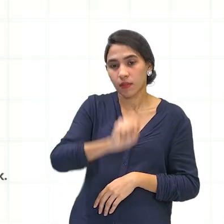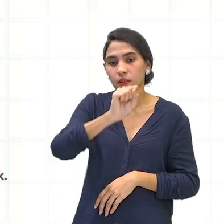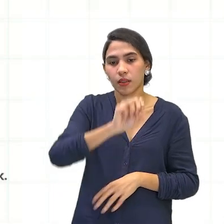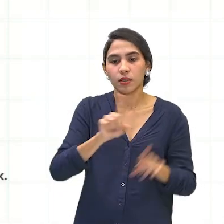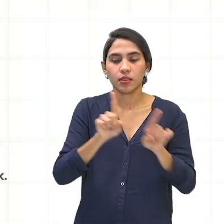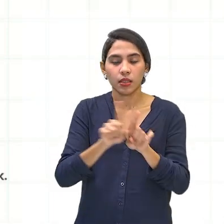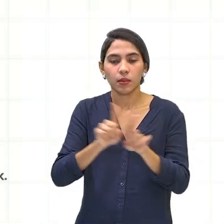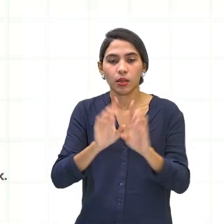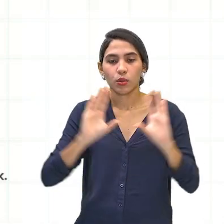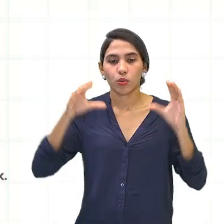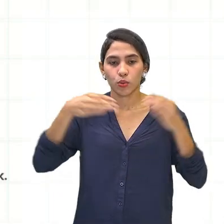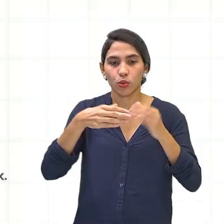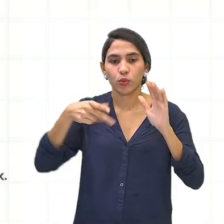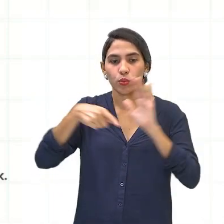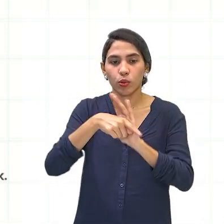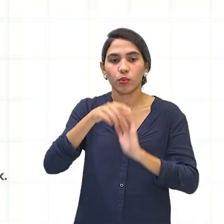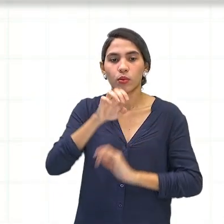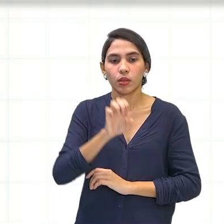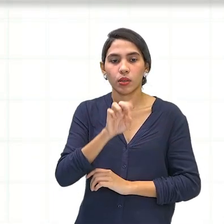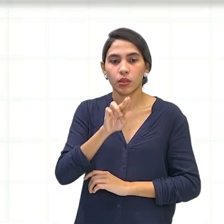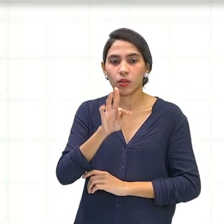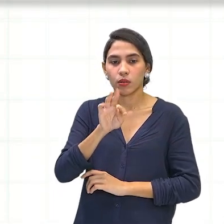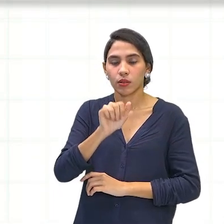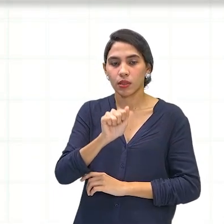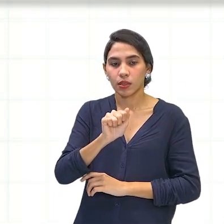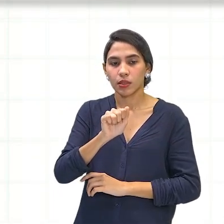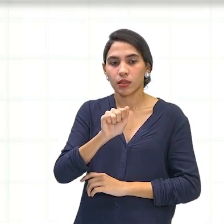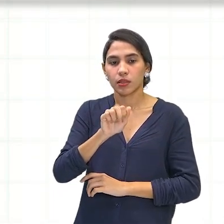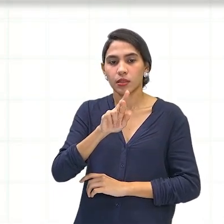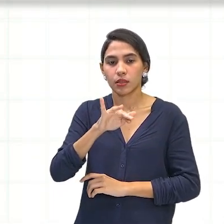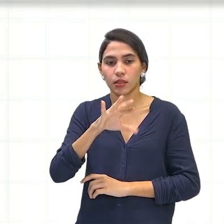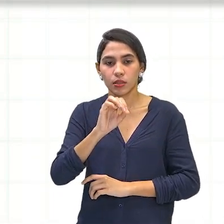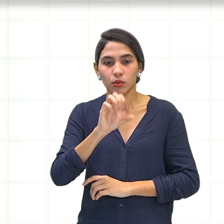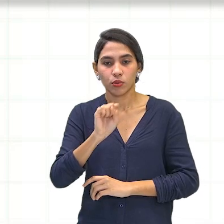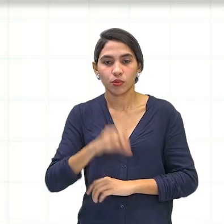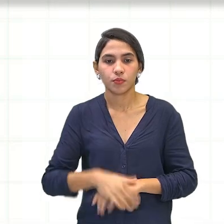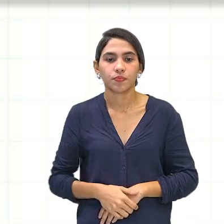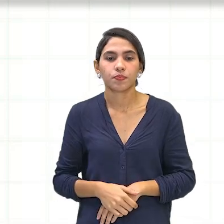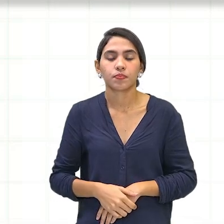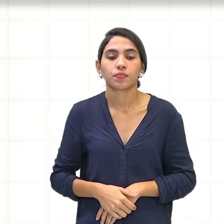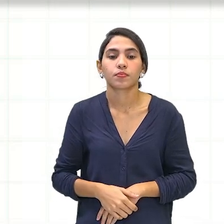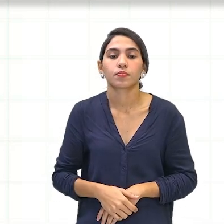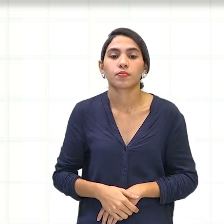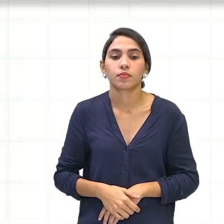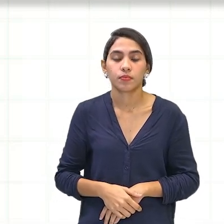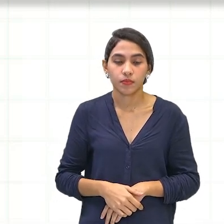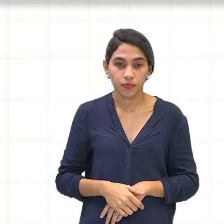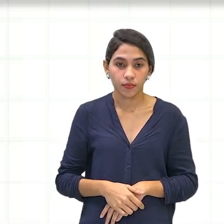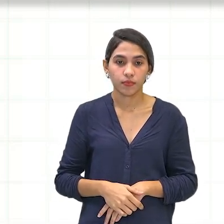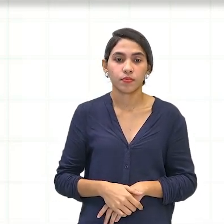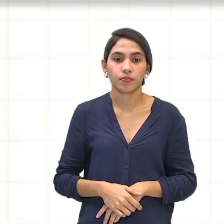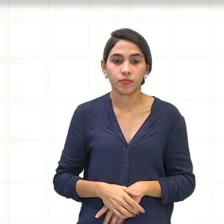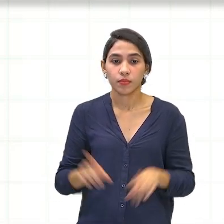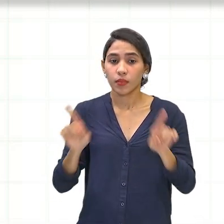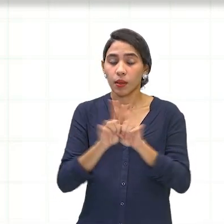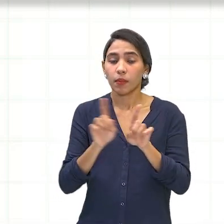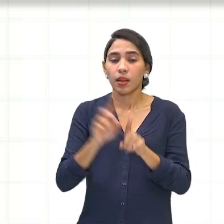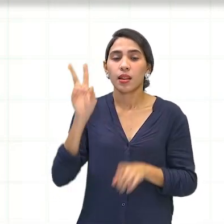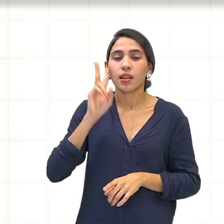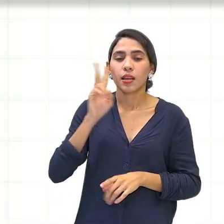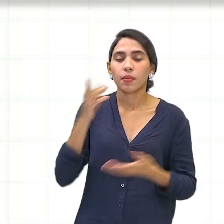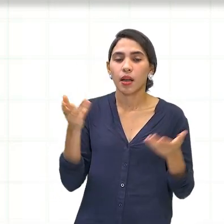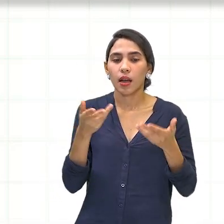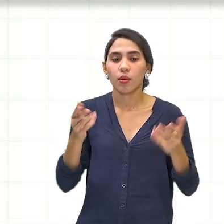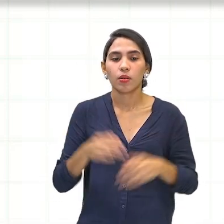outros representantes ali dos eutérios do reino animal. E aí a gente relembra um pouco